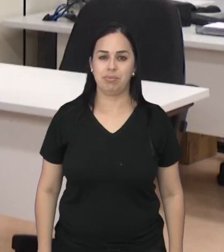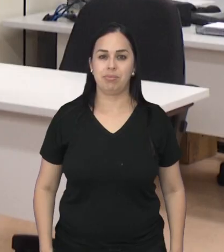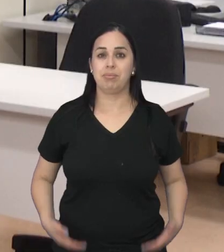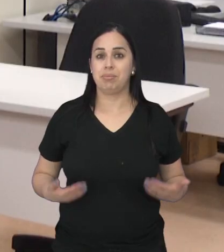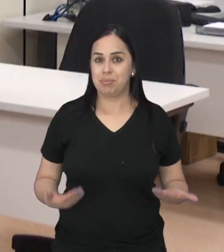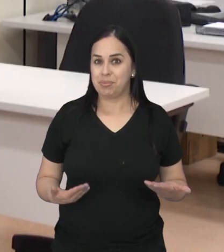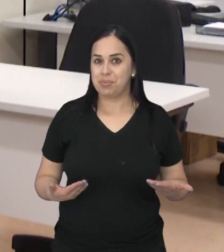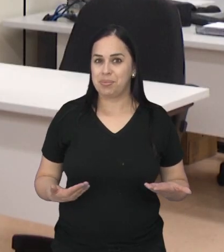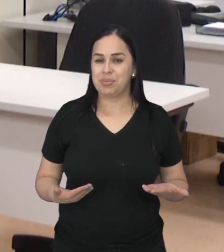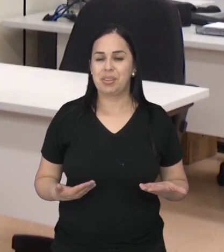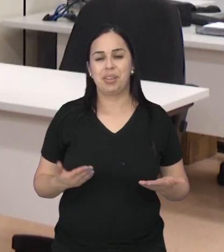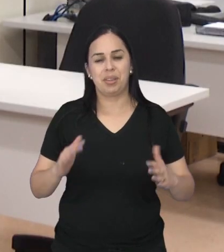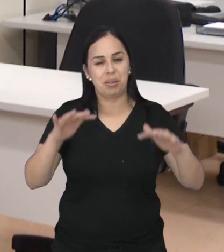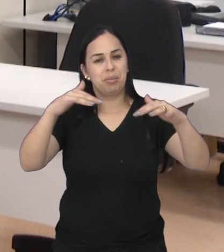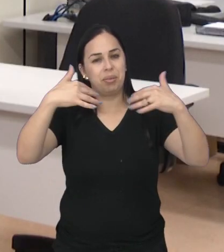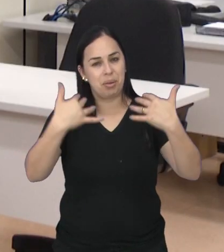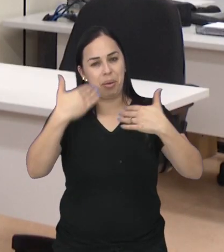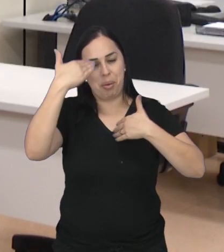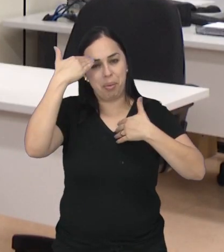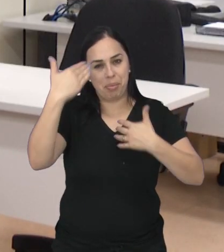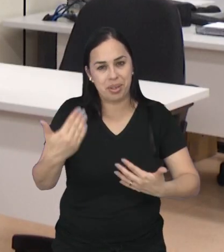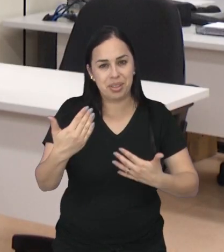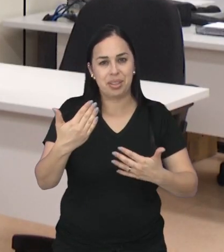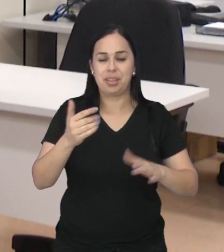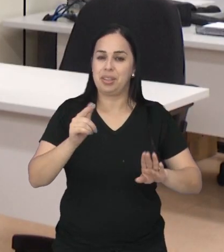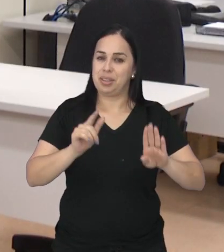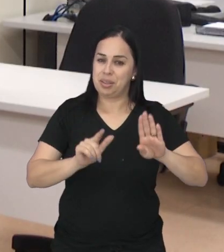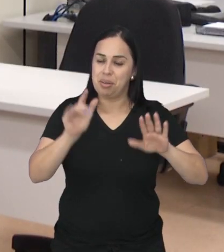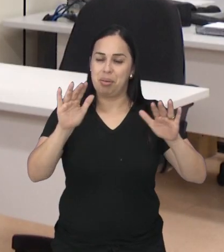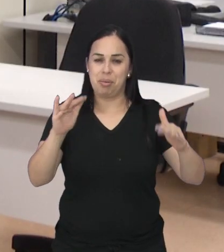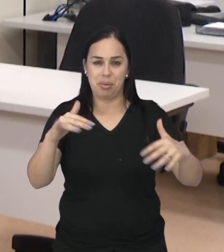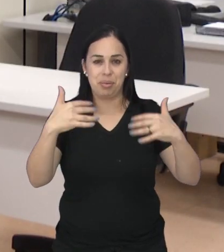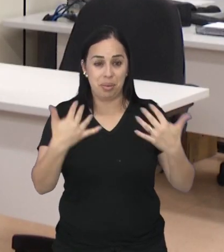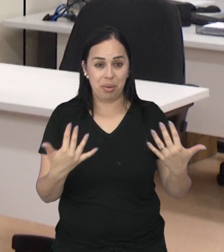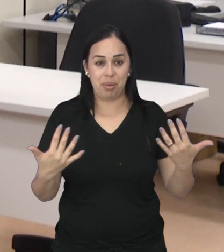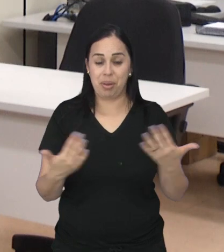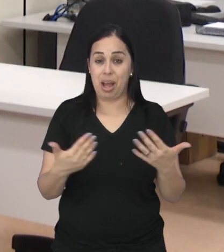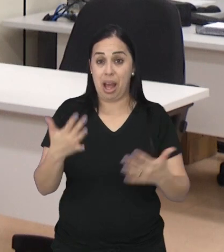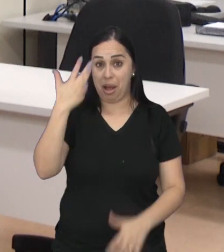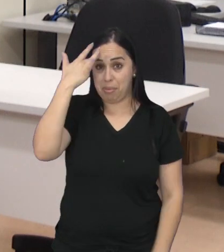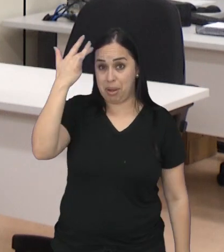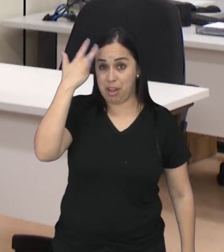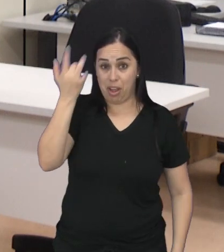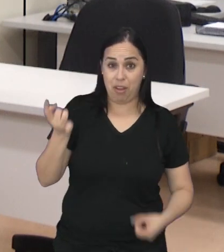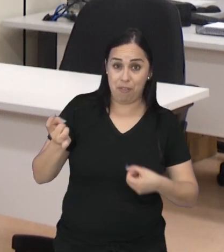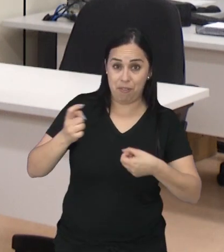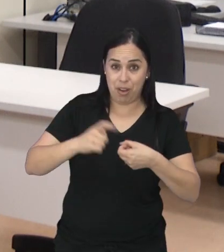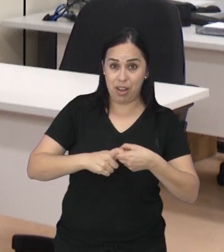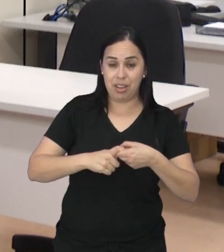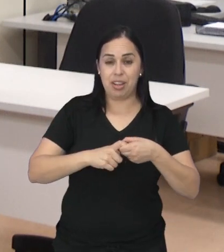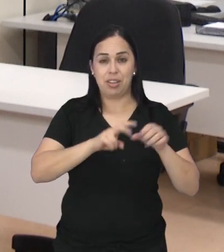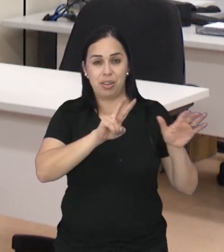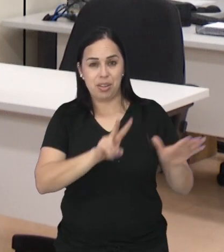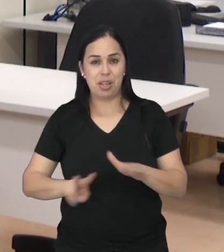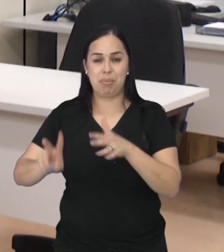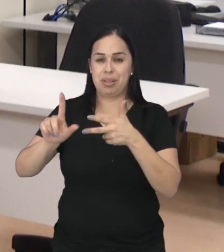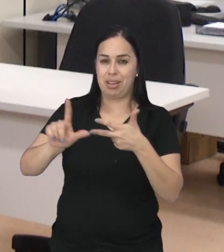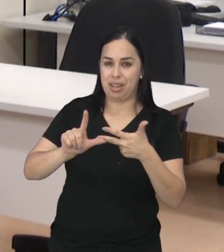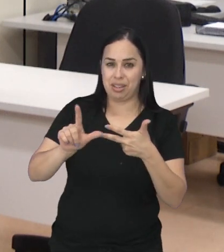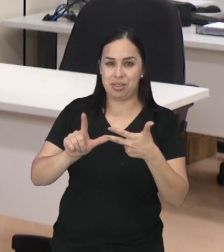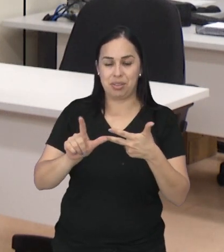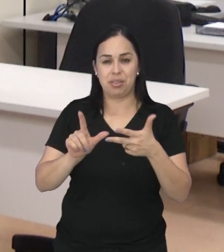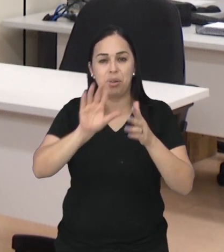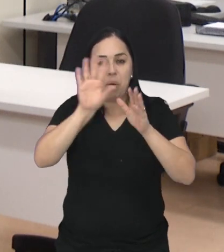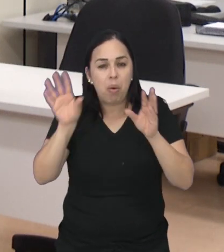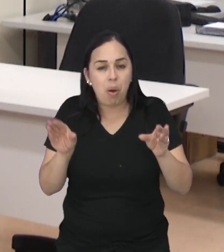É isso, pessoal. Valeu pela sua companhia, viu? Aqui no Boletim Legislativo de hoje. Amanhã eu tô de volta com o Semana Legislativa,